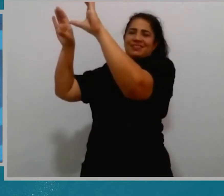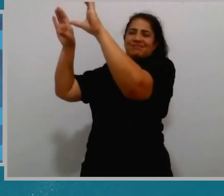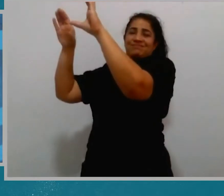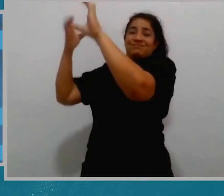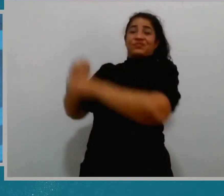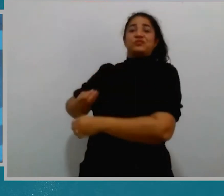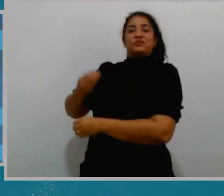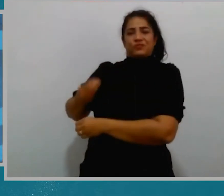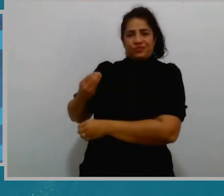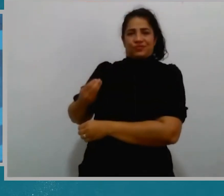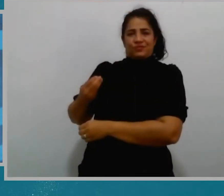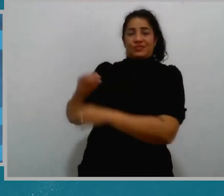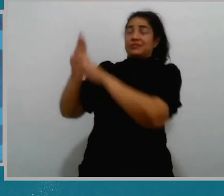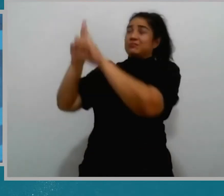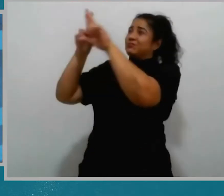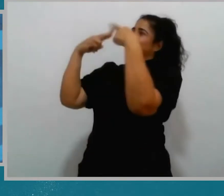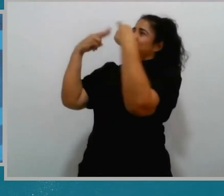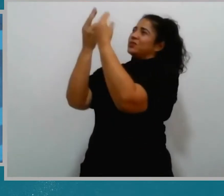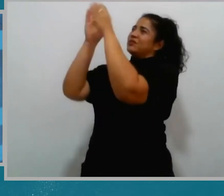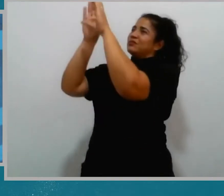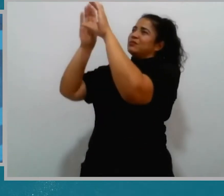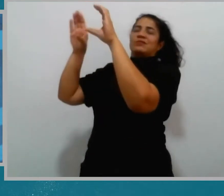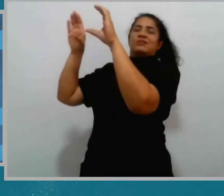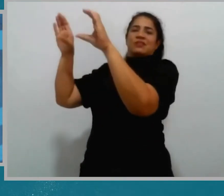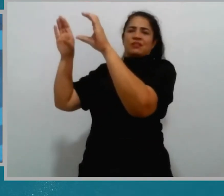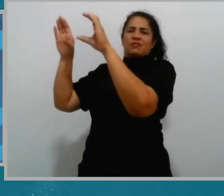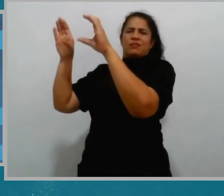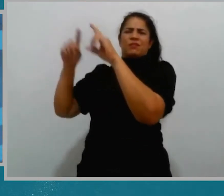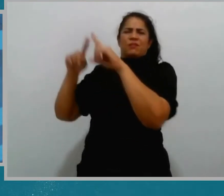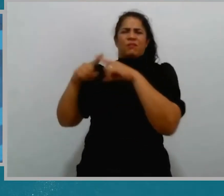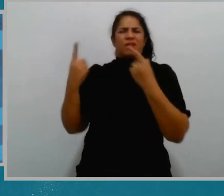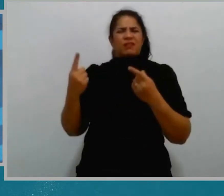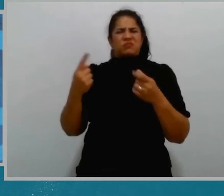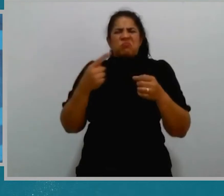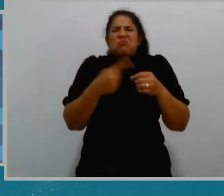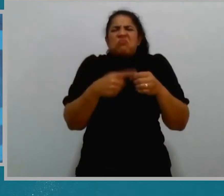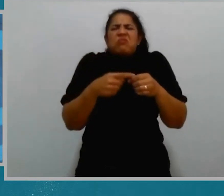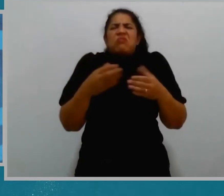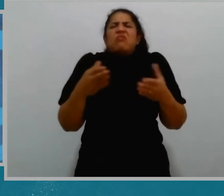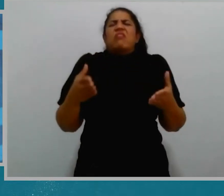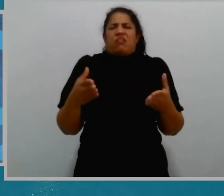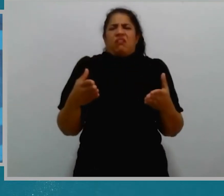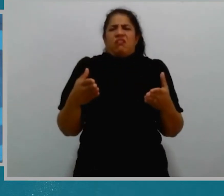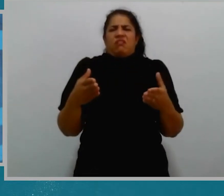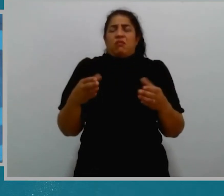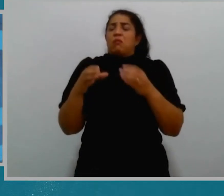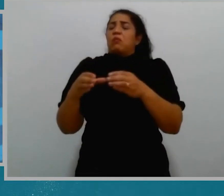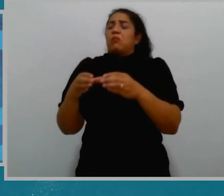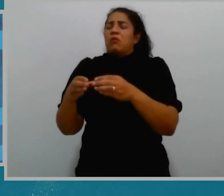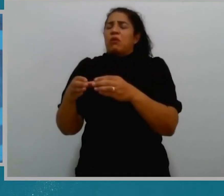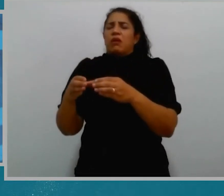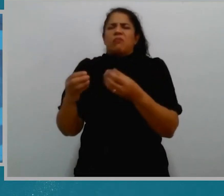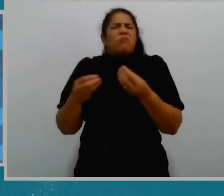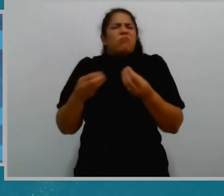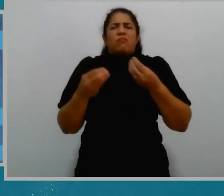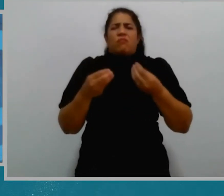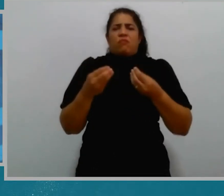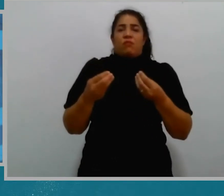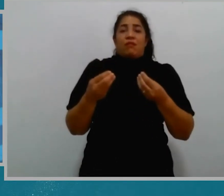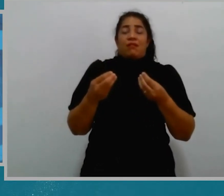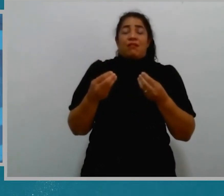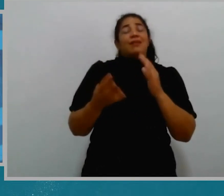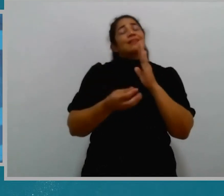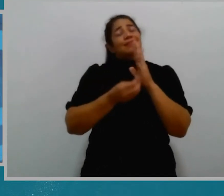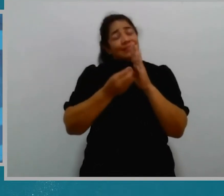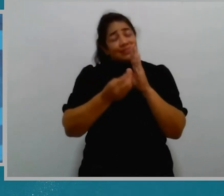céus é a igreja, que é a realidade do reino dos céus. Portanto, irmãos, arrependei-vos, porque está